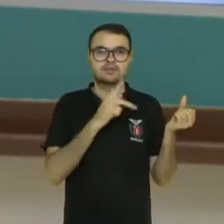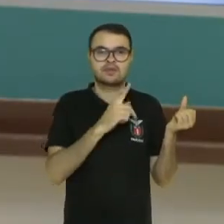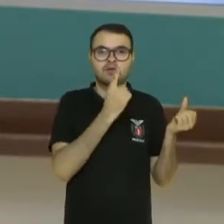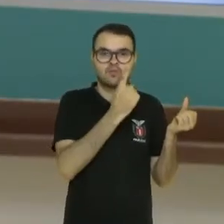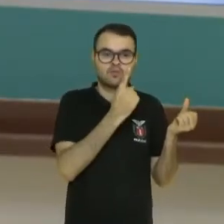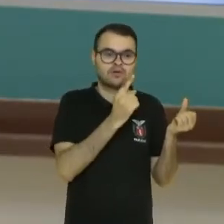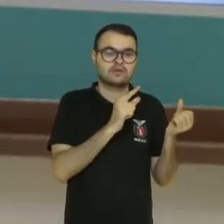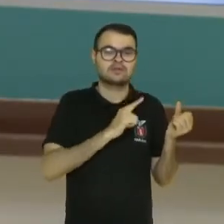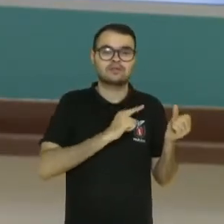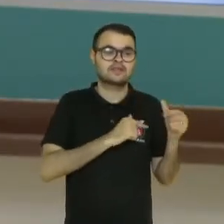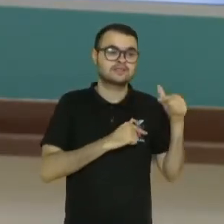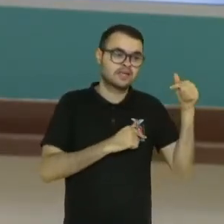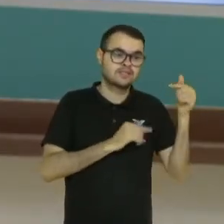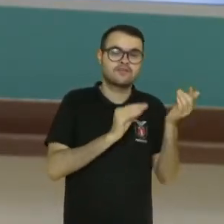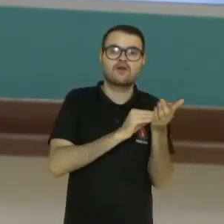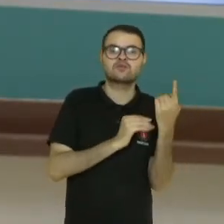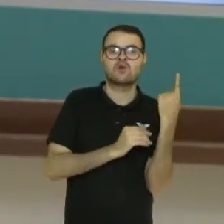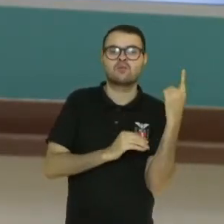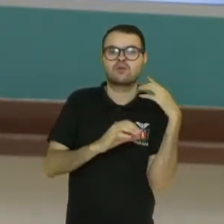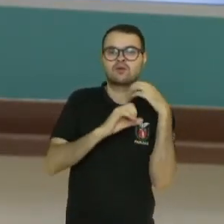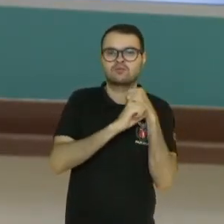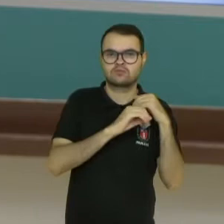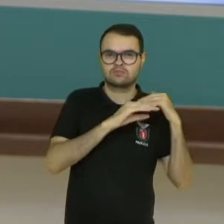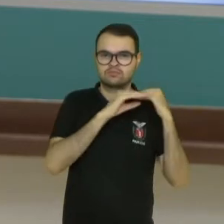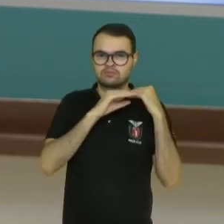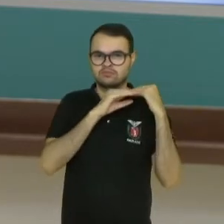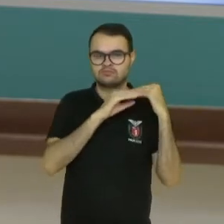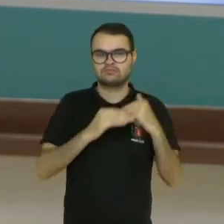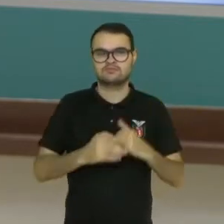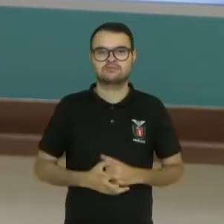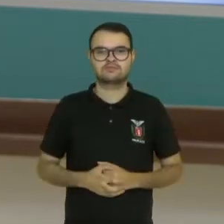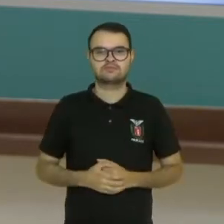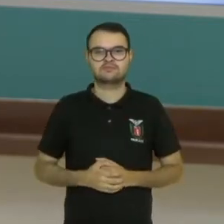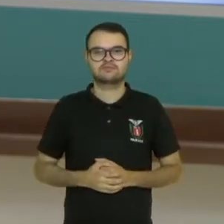camada, falta um aí para ter a sua estabilidade.